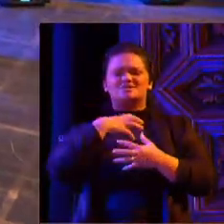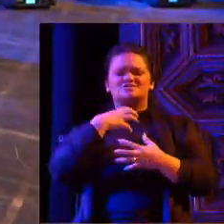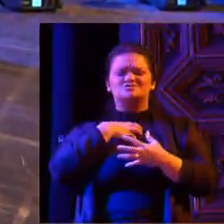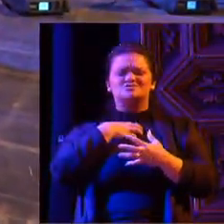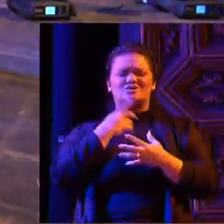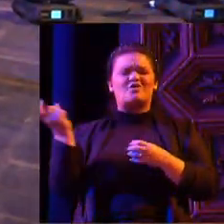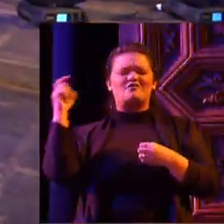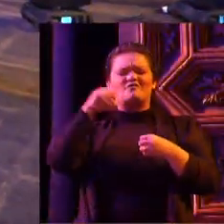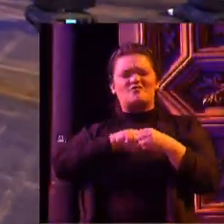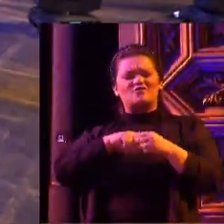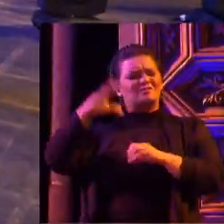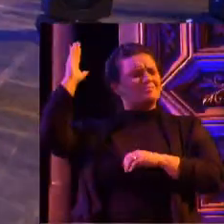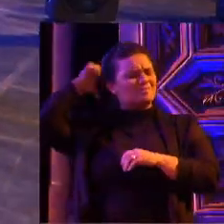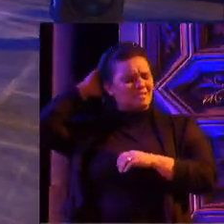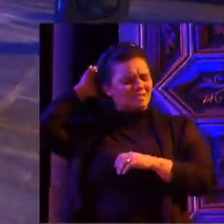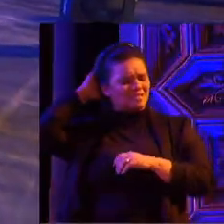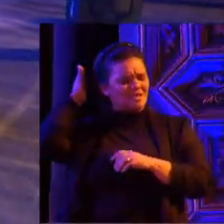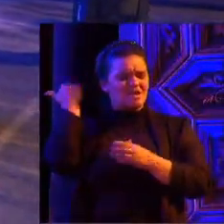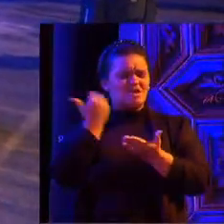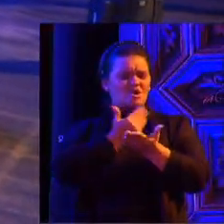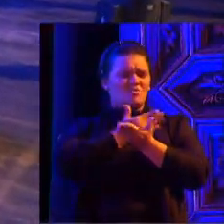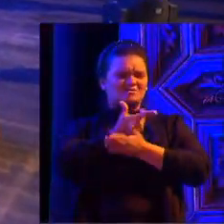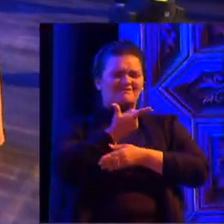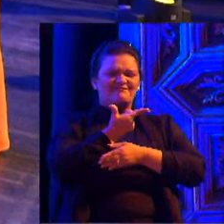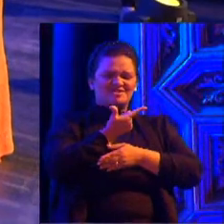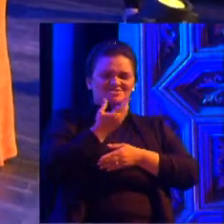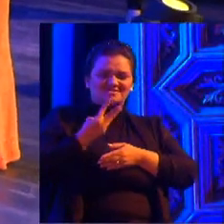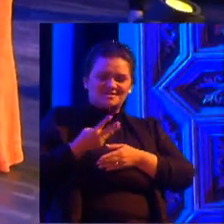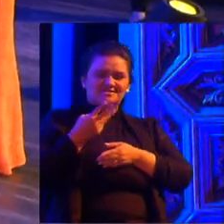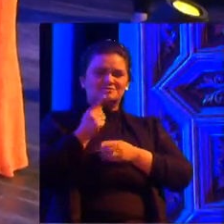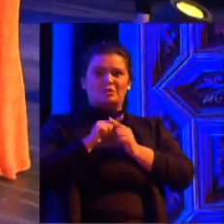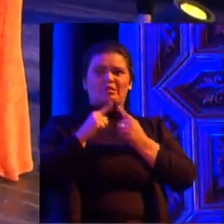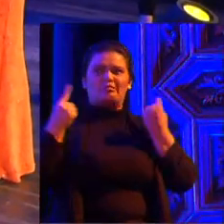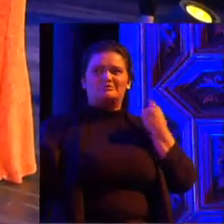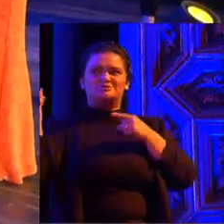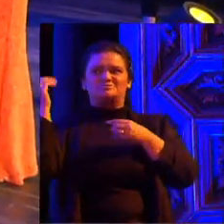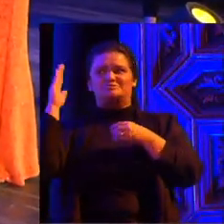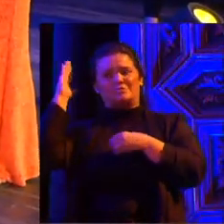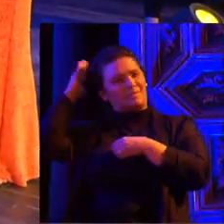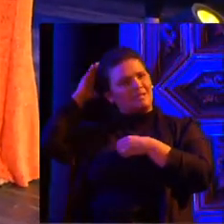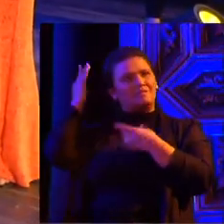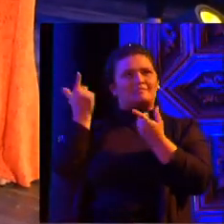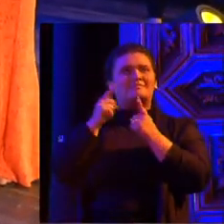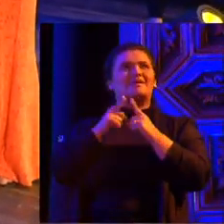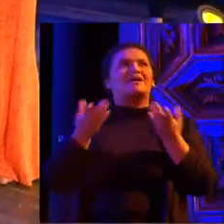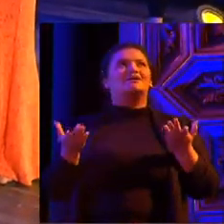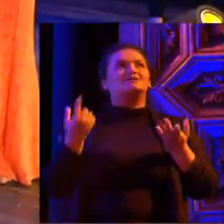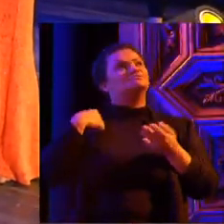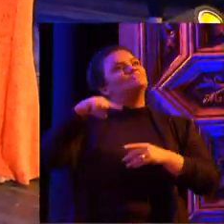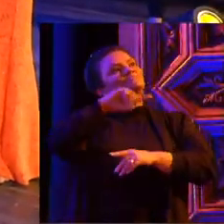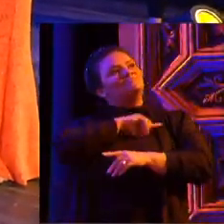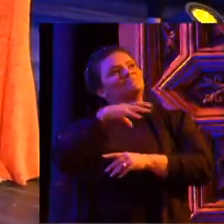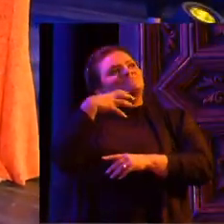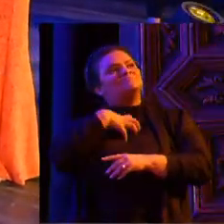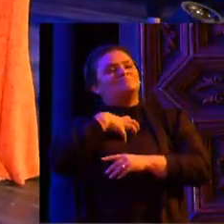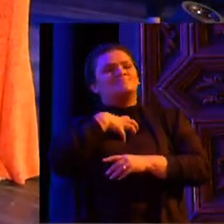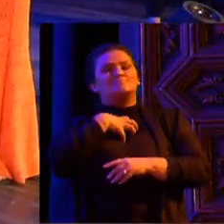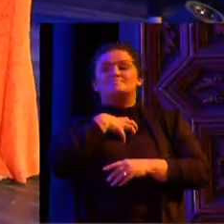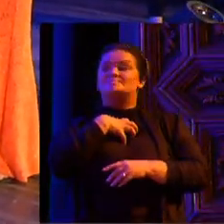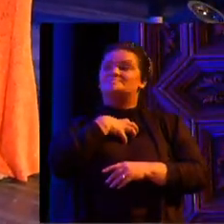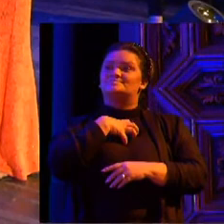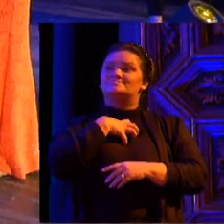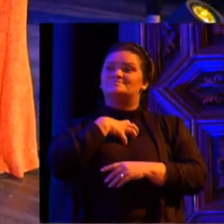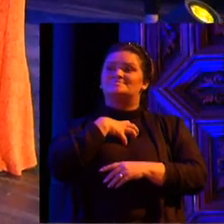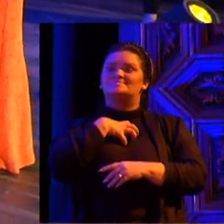que voltei para Belém, passei 23 anos longe de Belém, e que nós estamos com